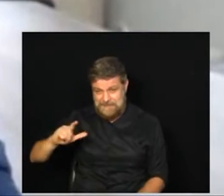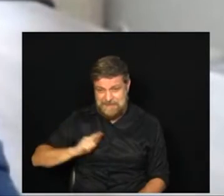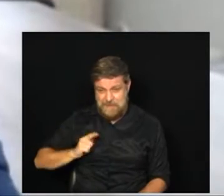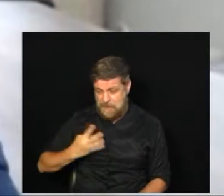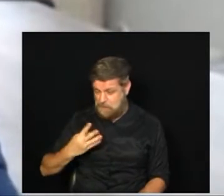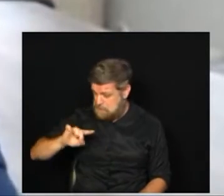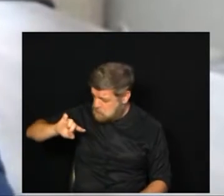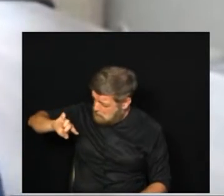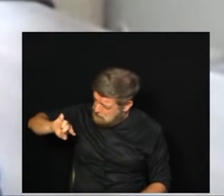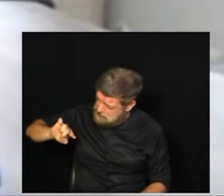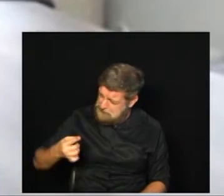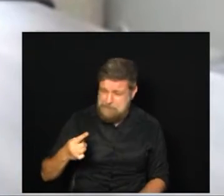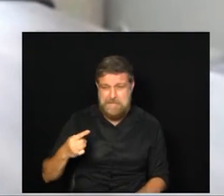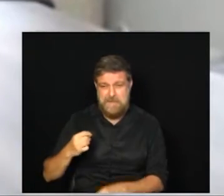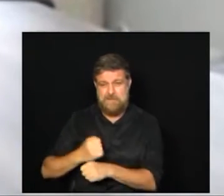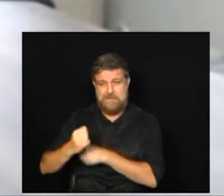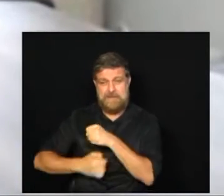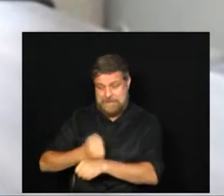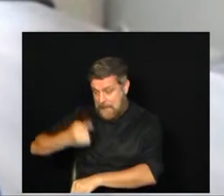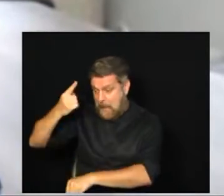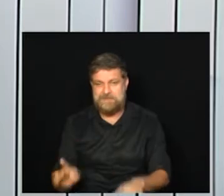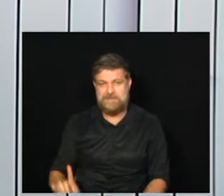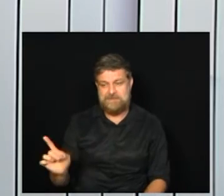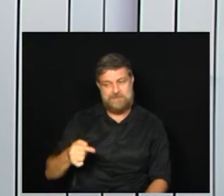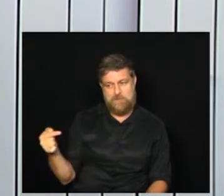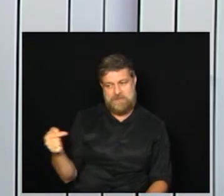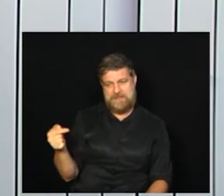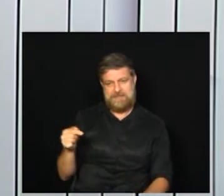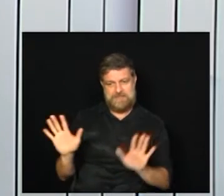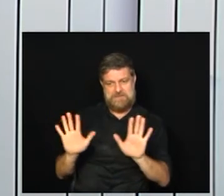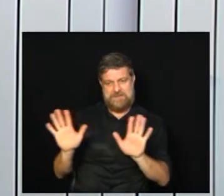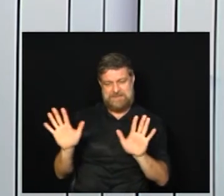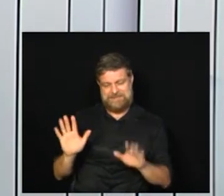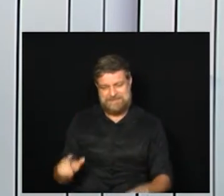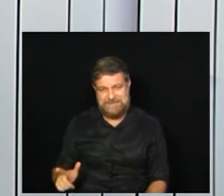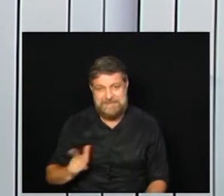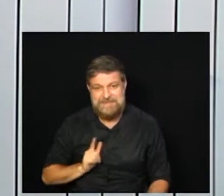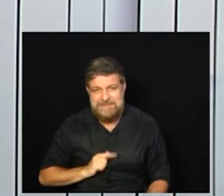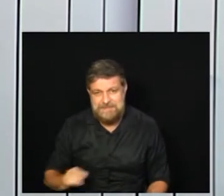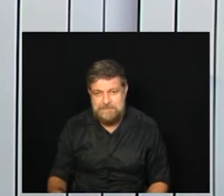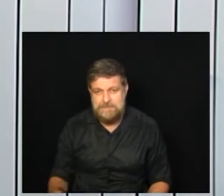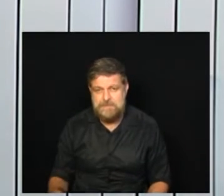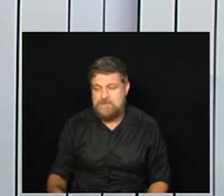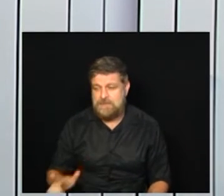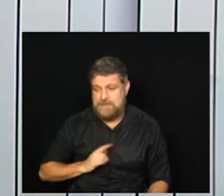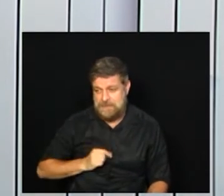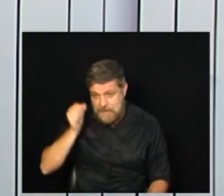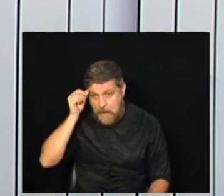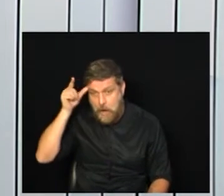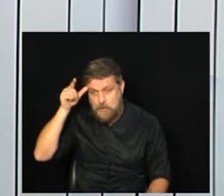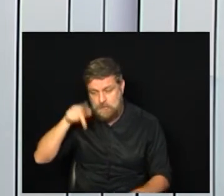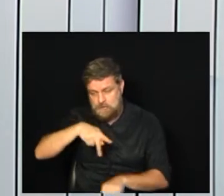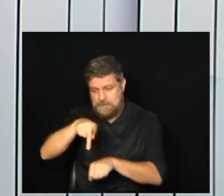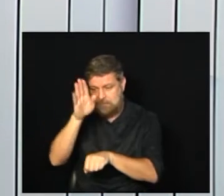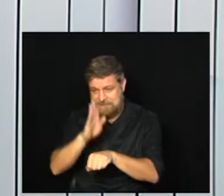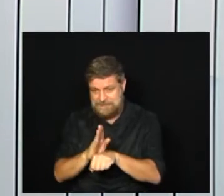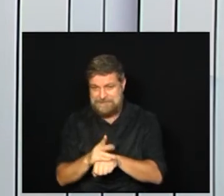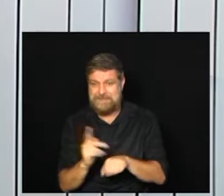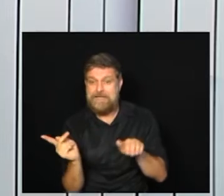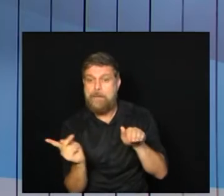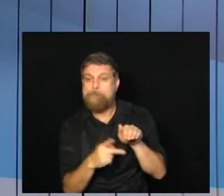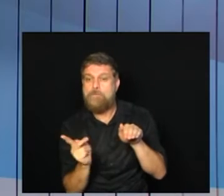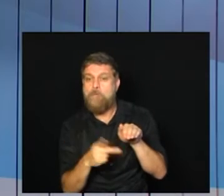4.000% ao ano, de ser muito imediatista, né? A gente recebia o salário e tinha que correr no mercado para fazer as compras, né? Sim. Então a gente tem essa